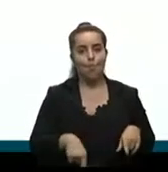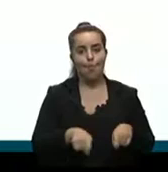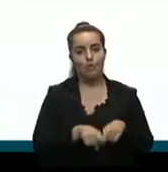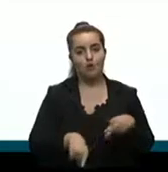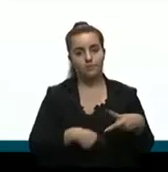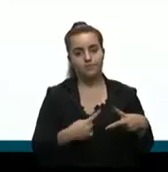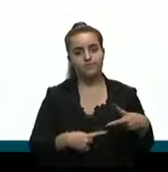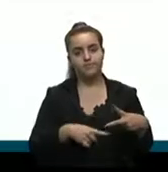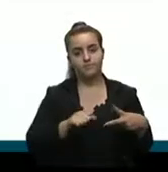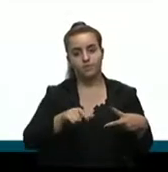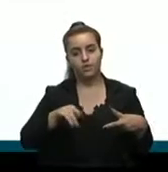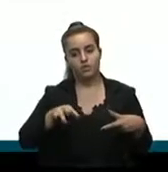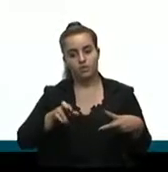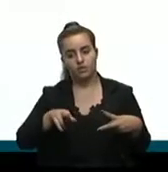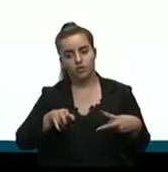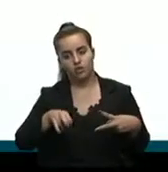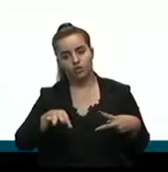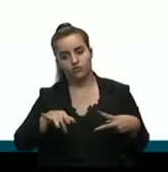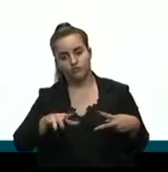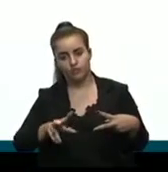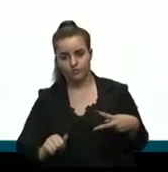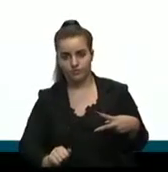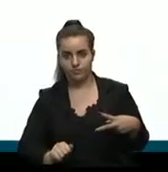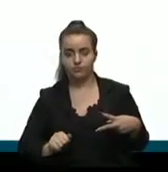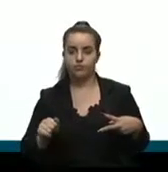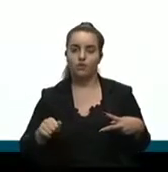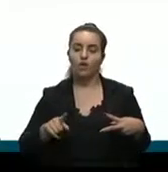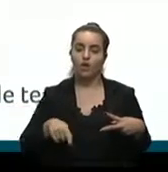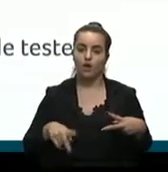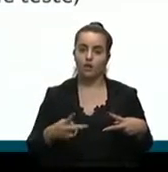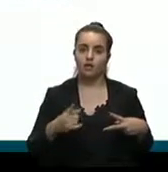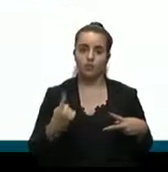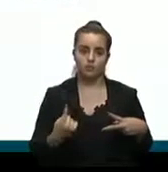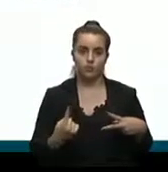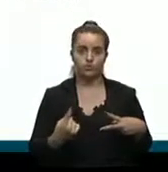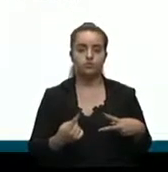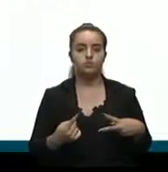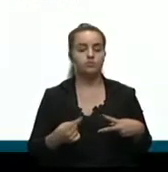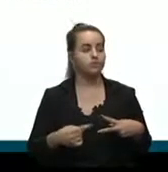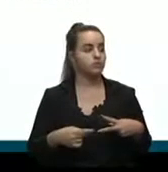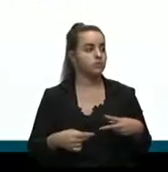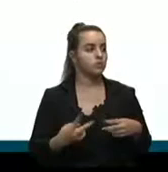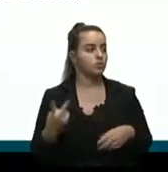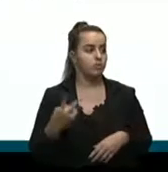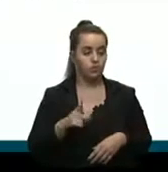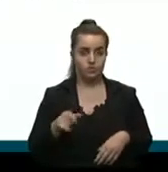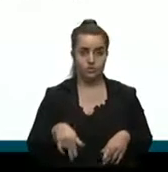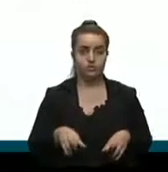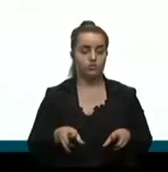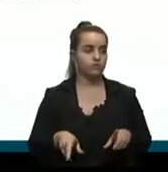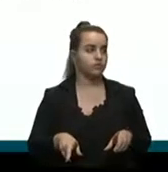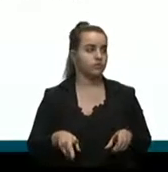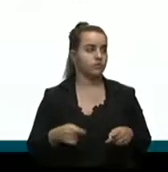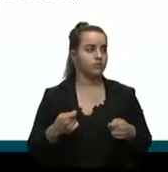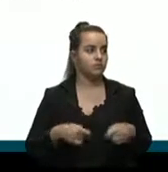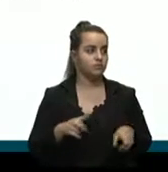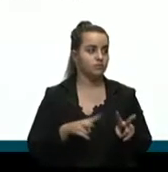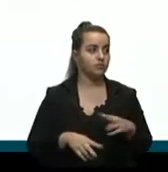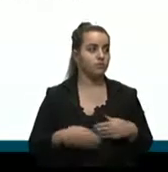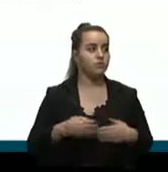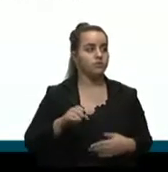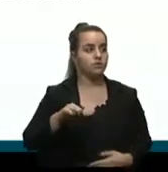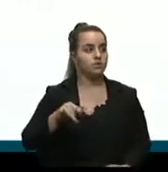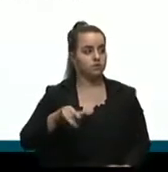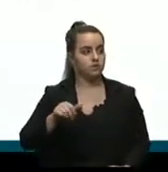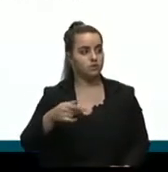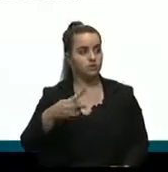temos a hipótese alternativa, nosso H1. Passo 2 já é diferente, determinar